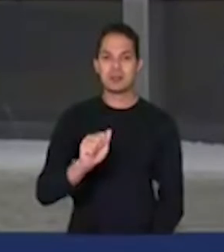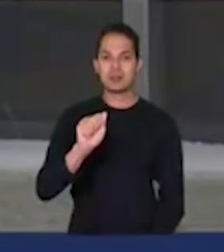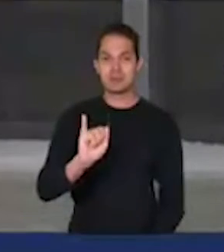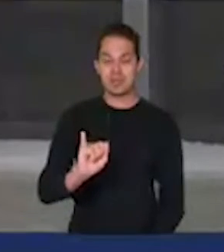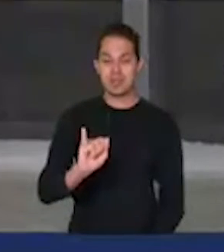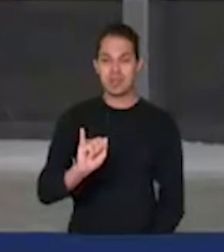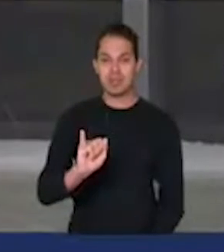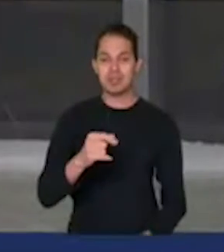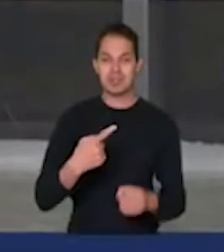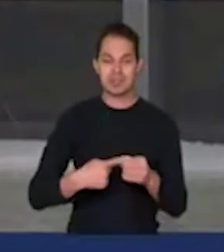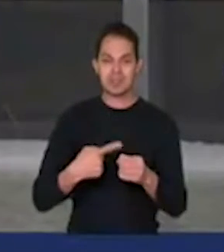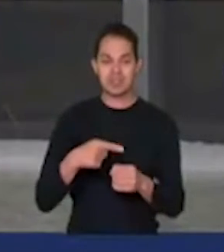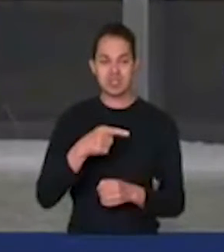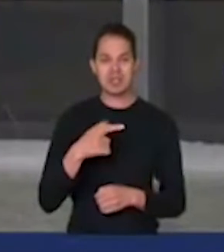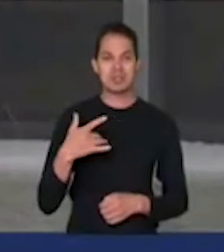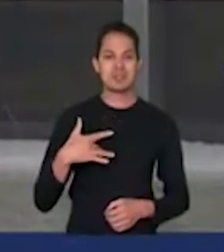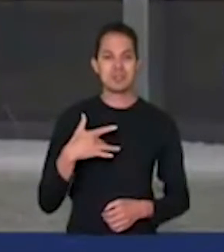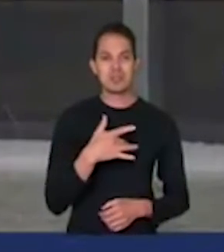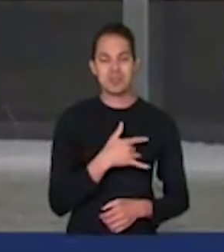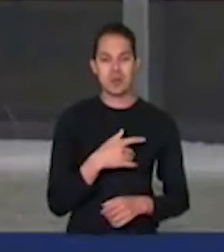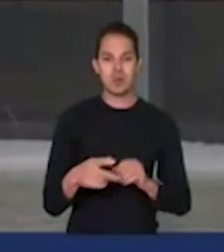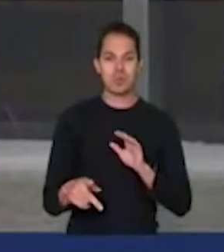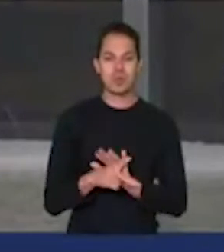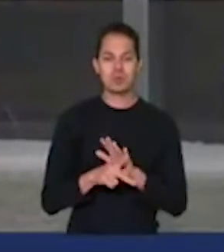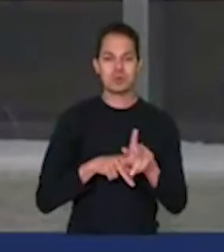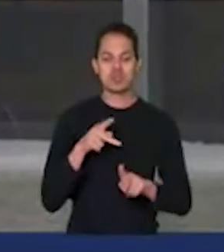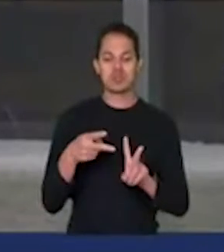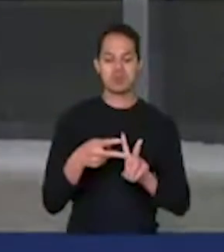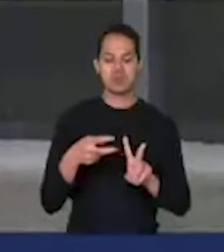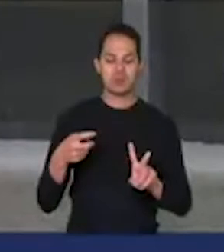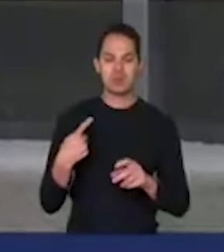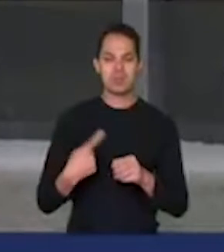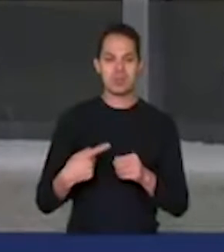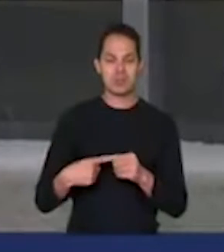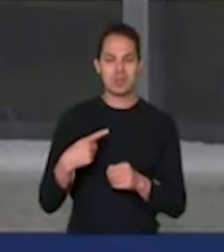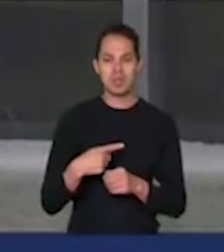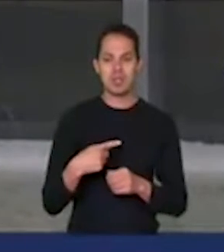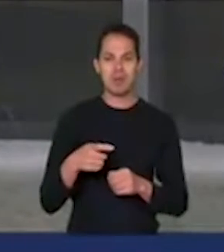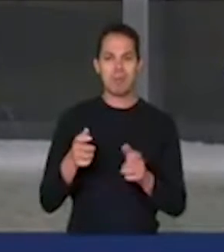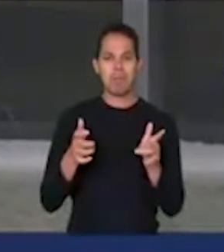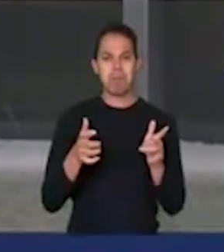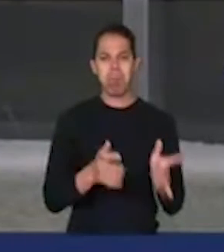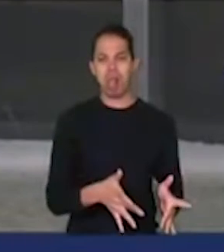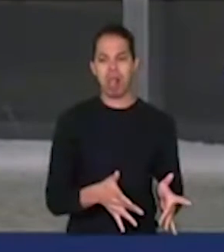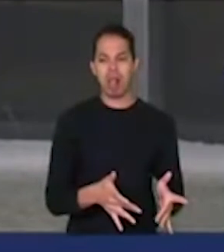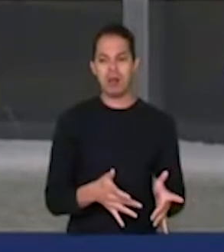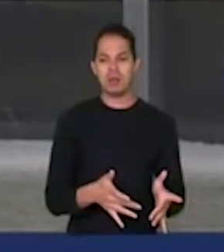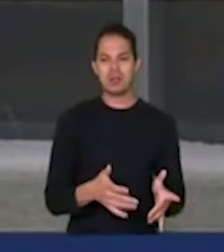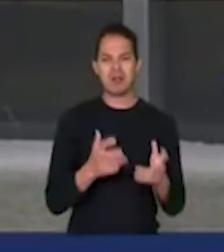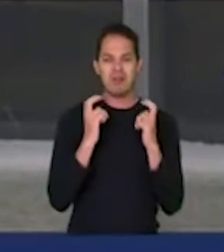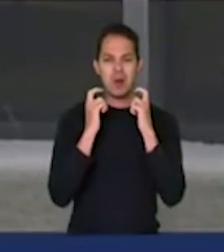A saúde indígena em Tocantinópolis está um abandono, uma